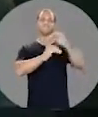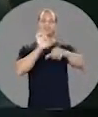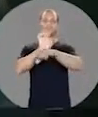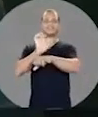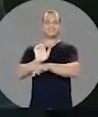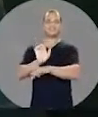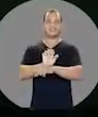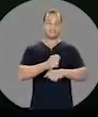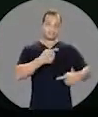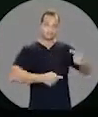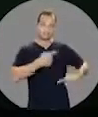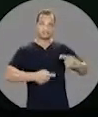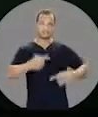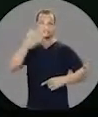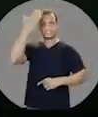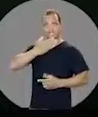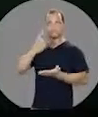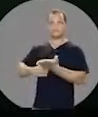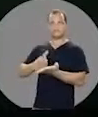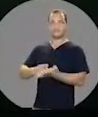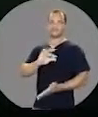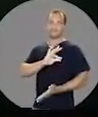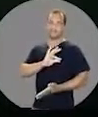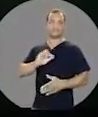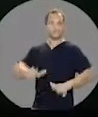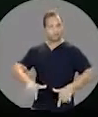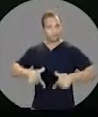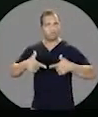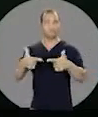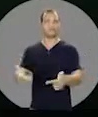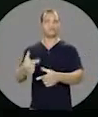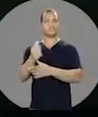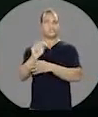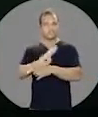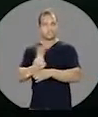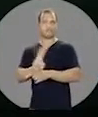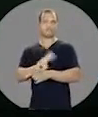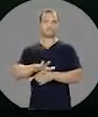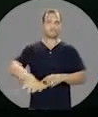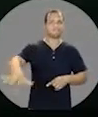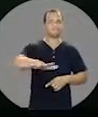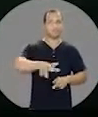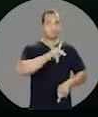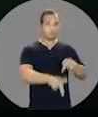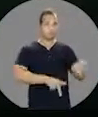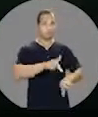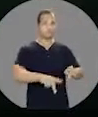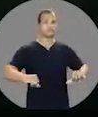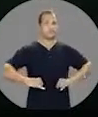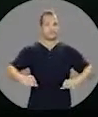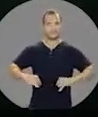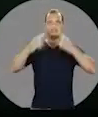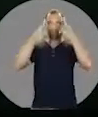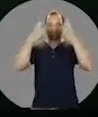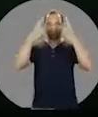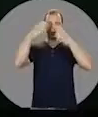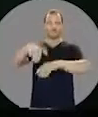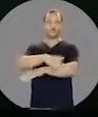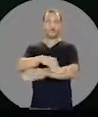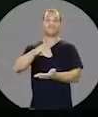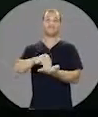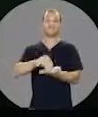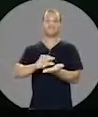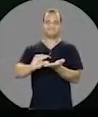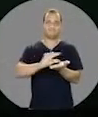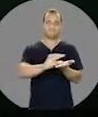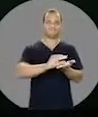PROS no nosso estado. A segurança pública tem sido a nossa bandeira de luta. O povo do Pará sofre com a violência nas ruas devido